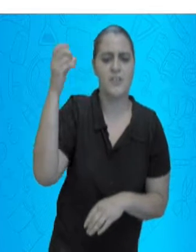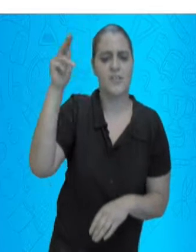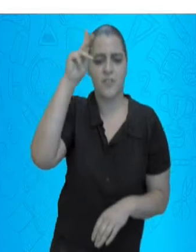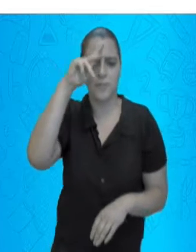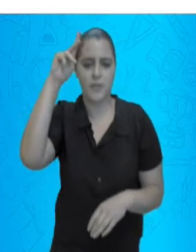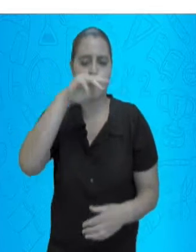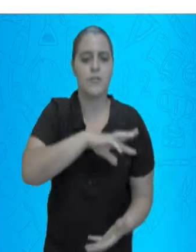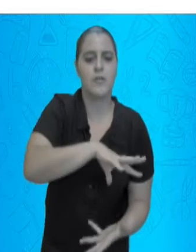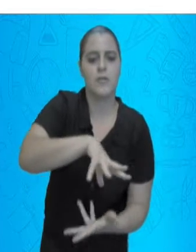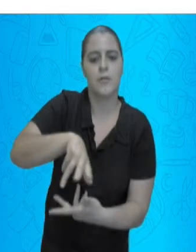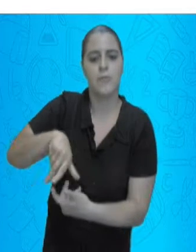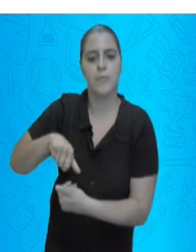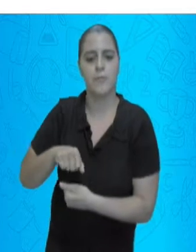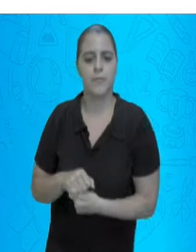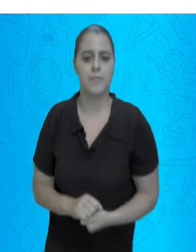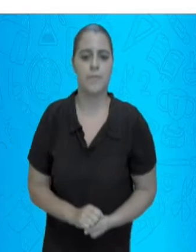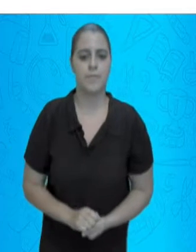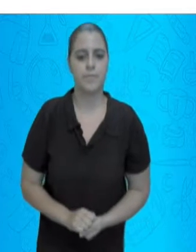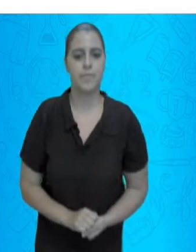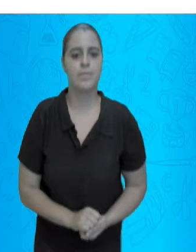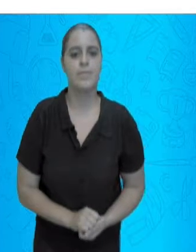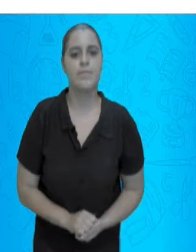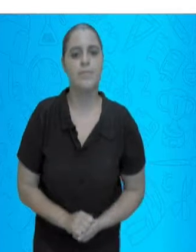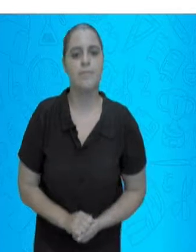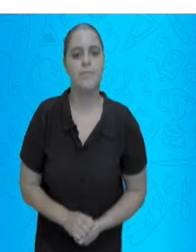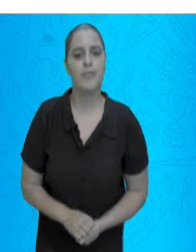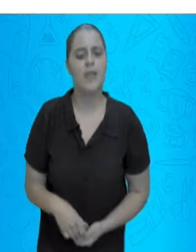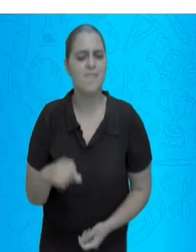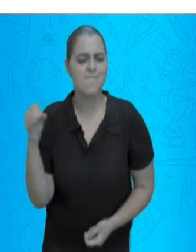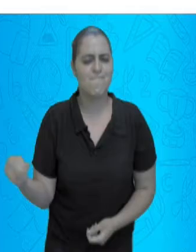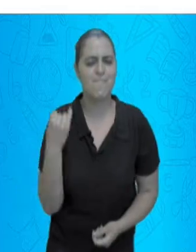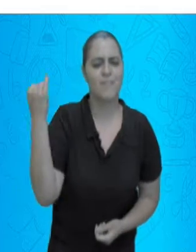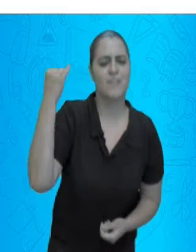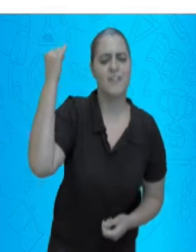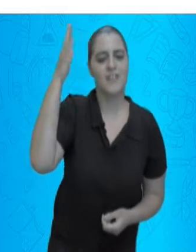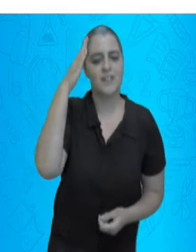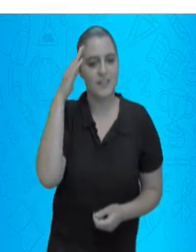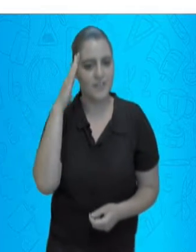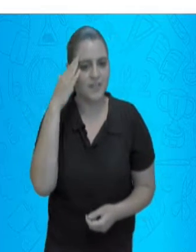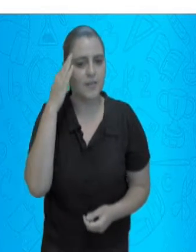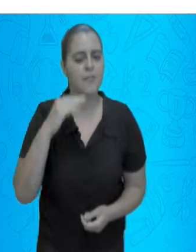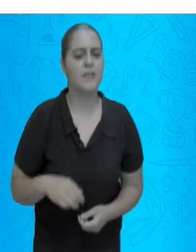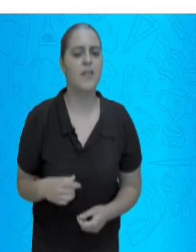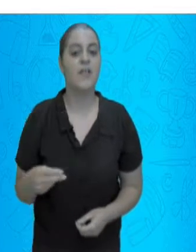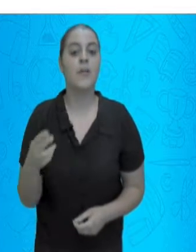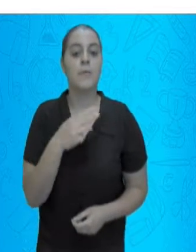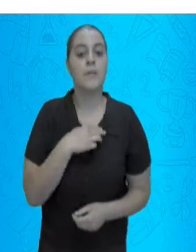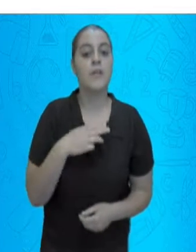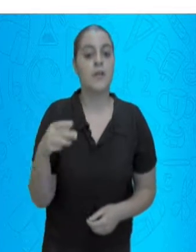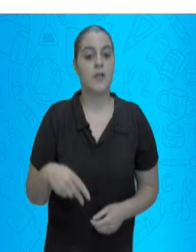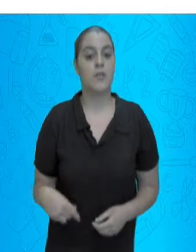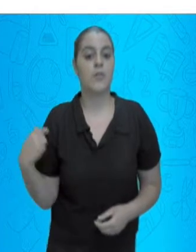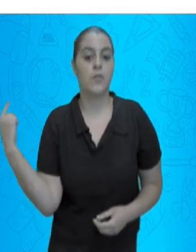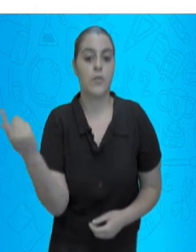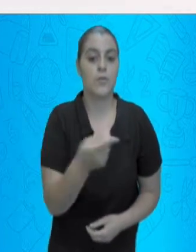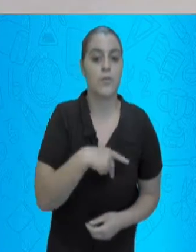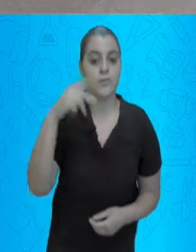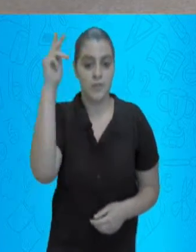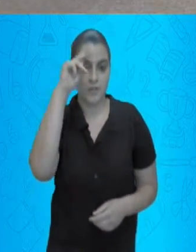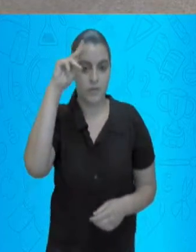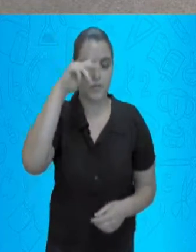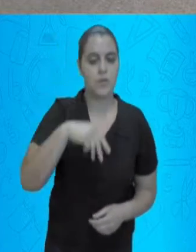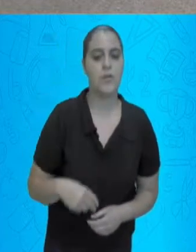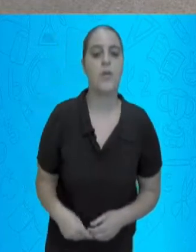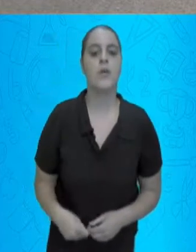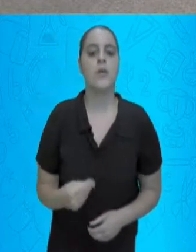do planeta, para a história da humanidade. E é importante sabermos da nossa história enquanto